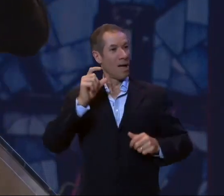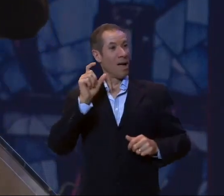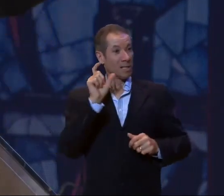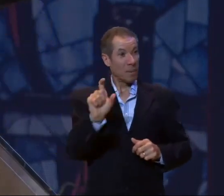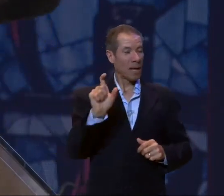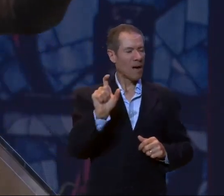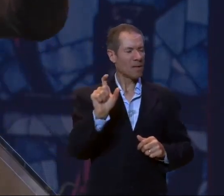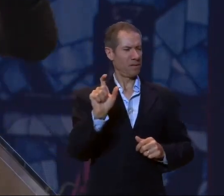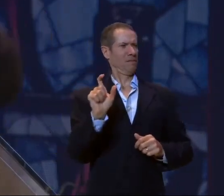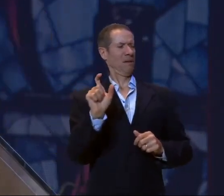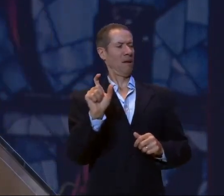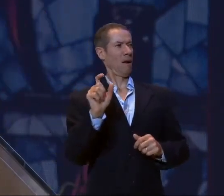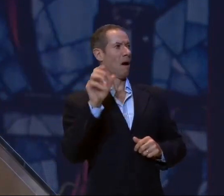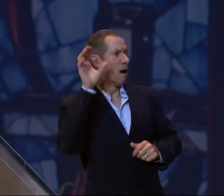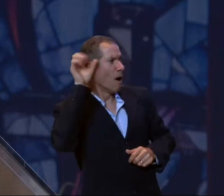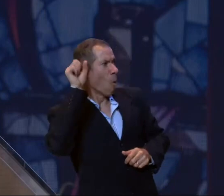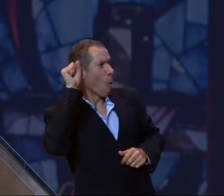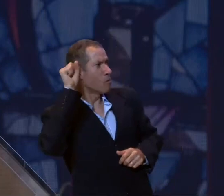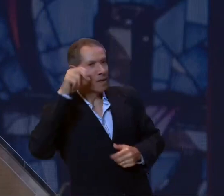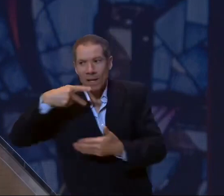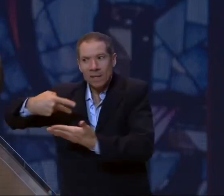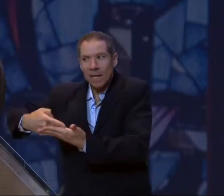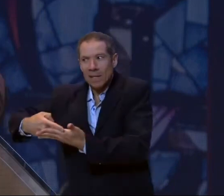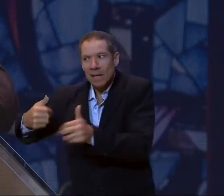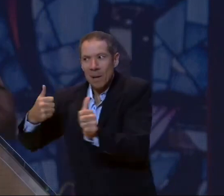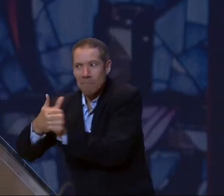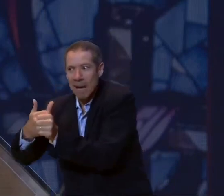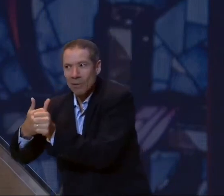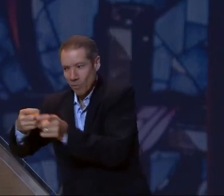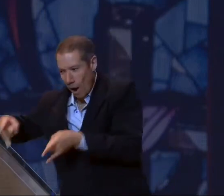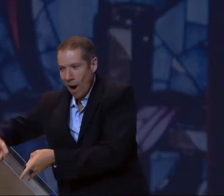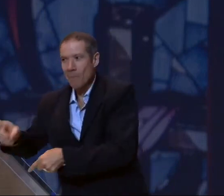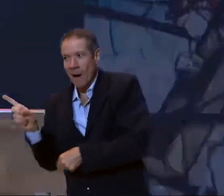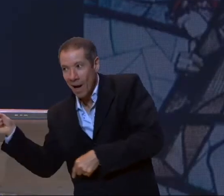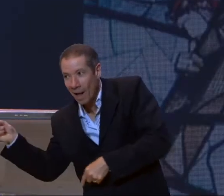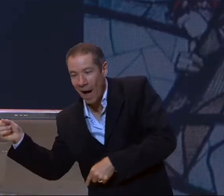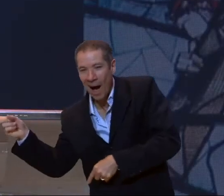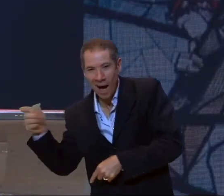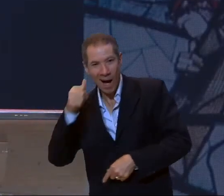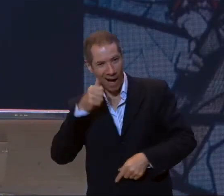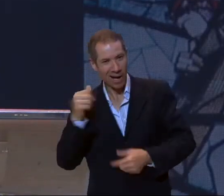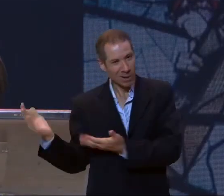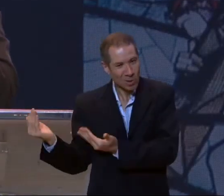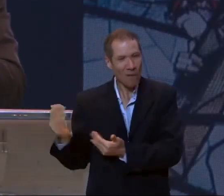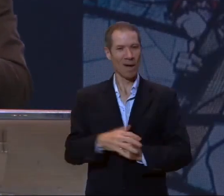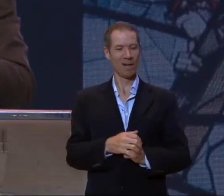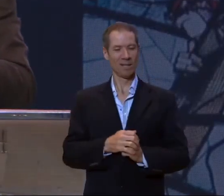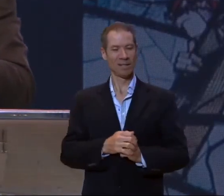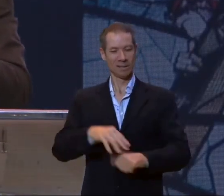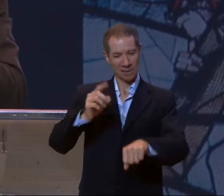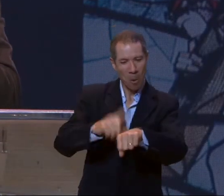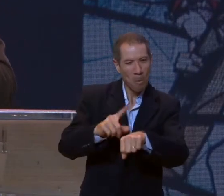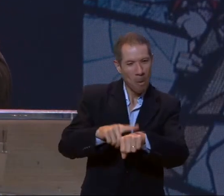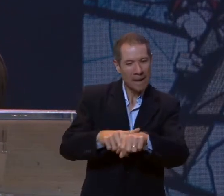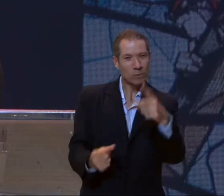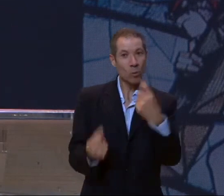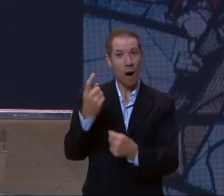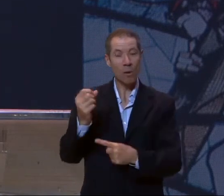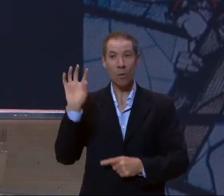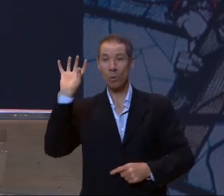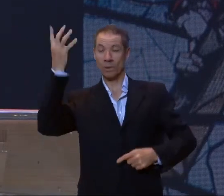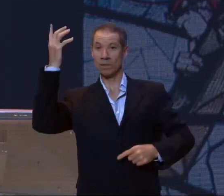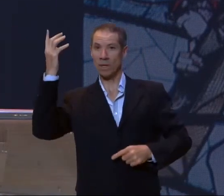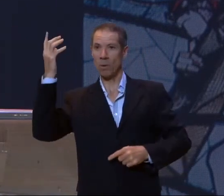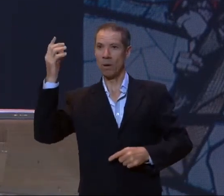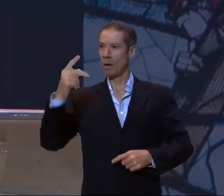palavras ela era capaz de ouvir, mesmo deitada na cama onde estava. E em determinado momento algo aconteceu.